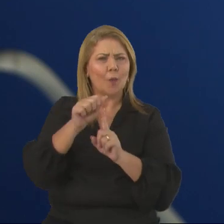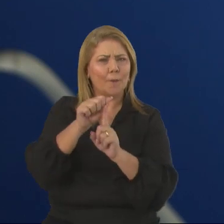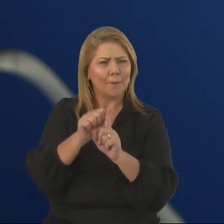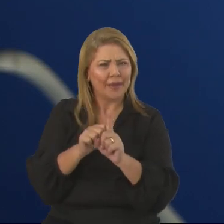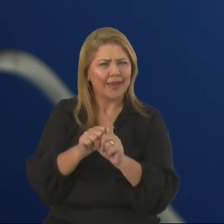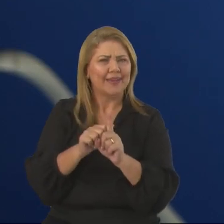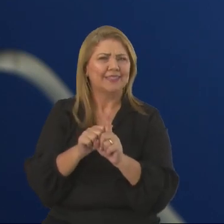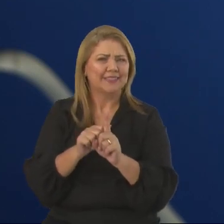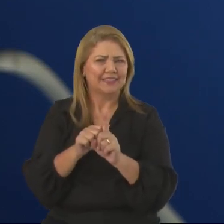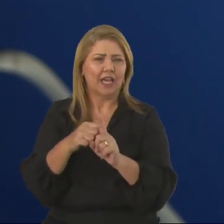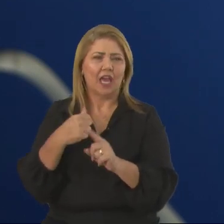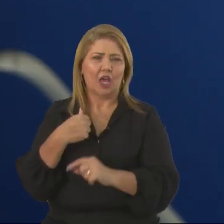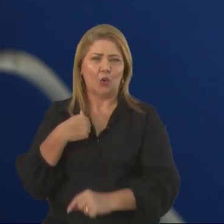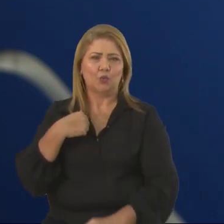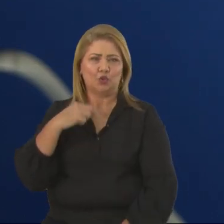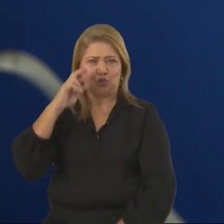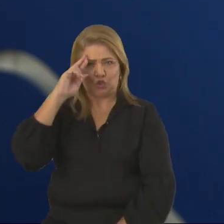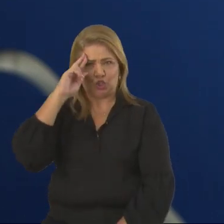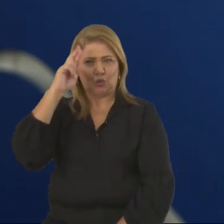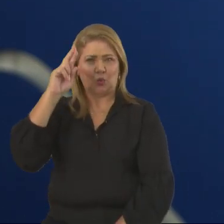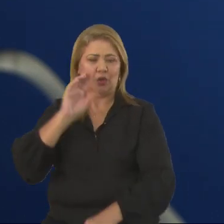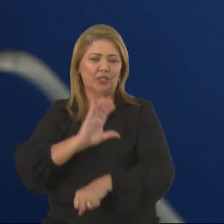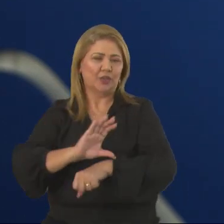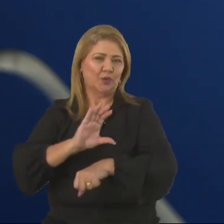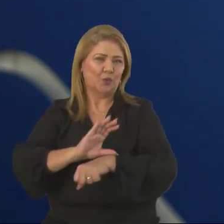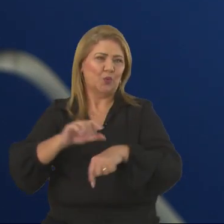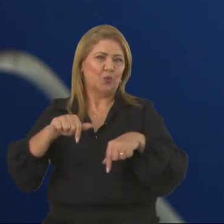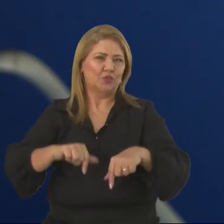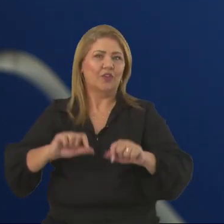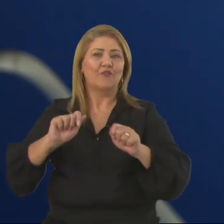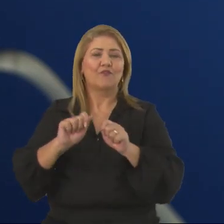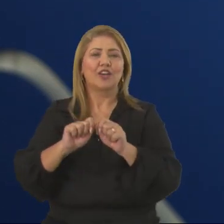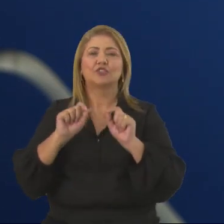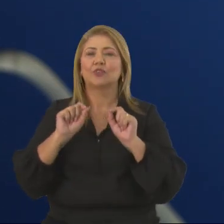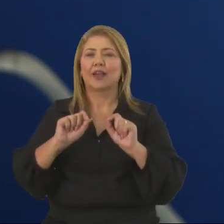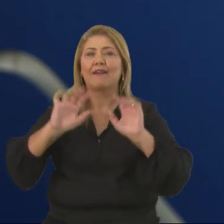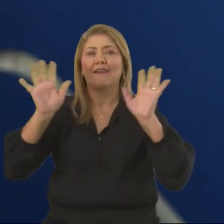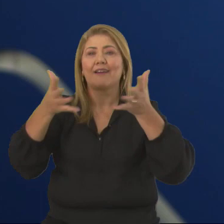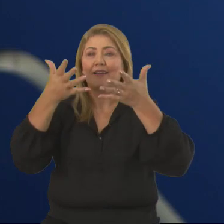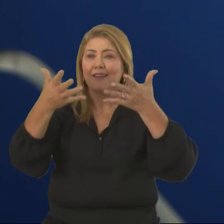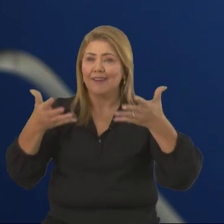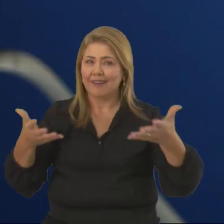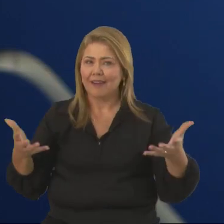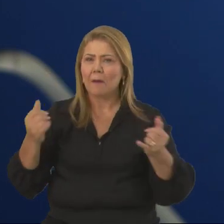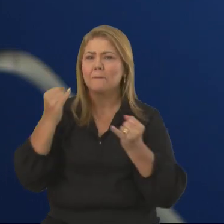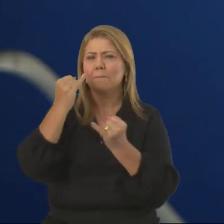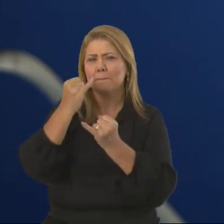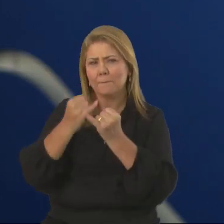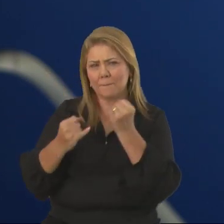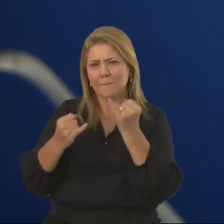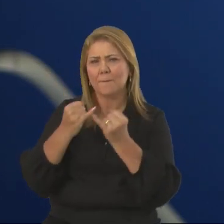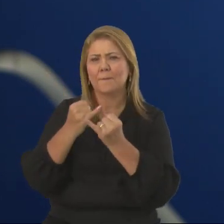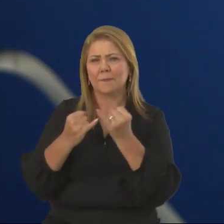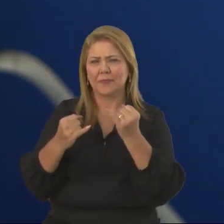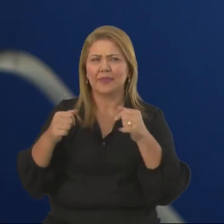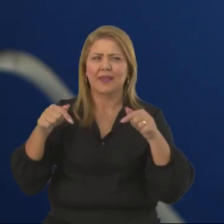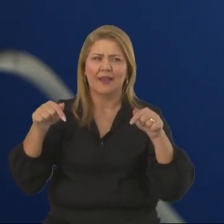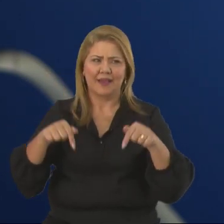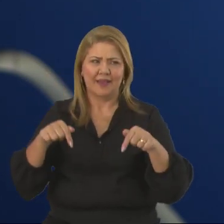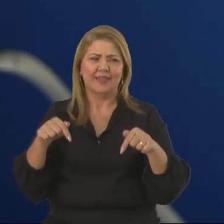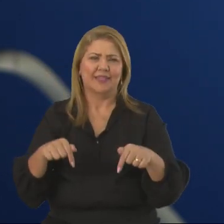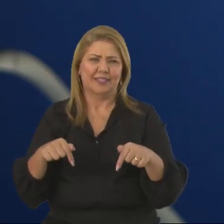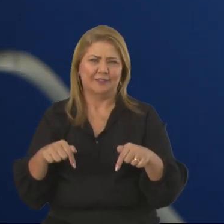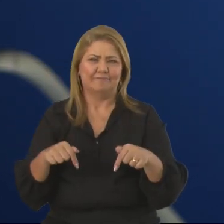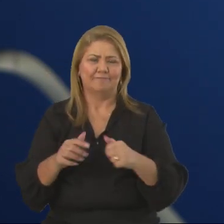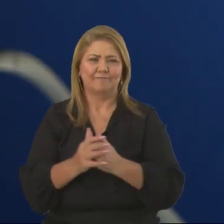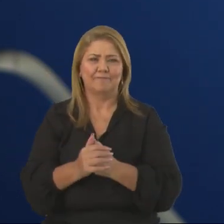estava na sua direção, realizamos um evento com formato bastante assemelhado ao que ora se